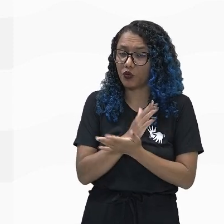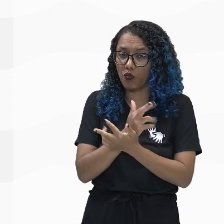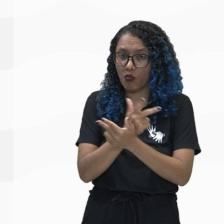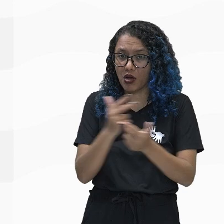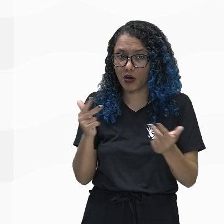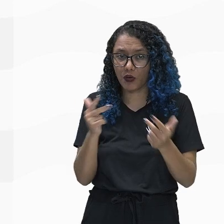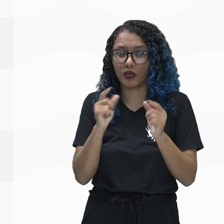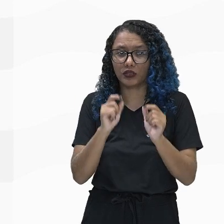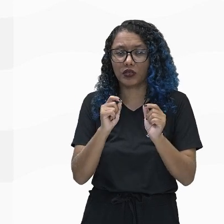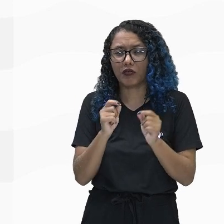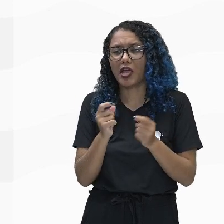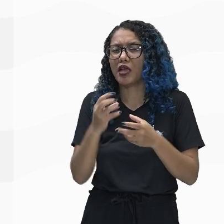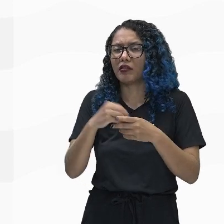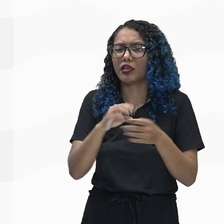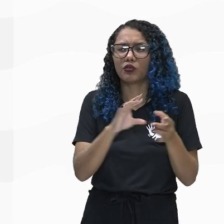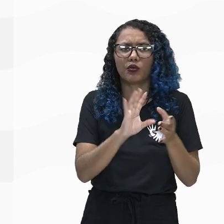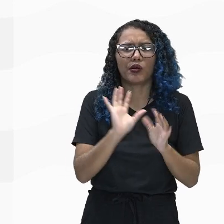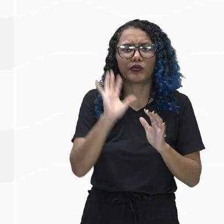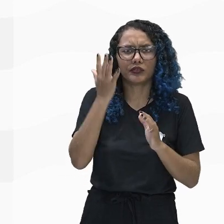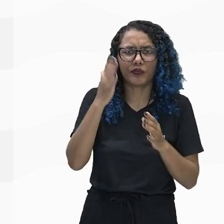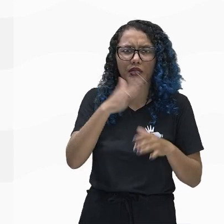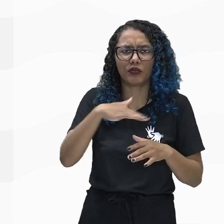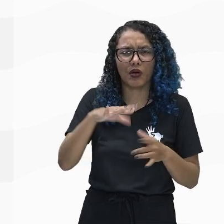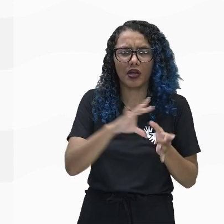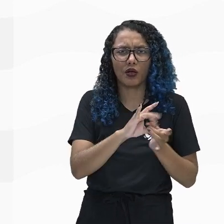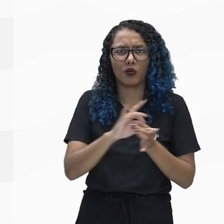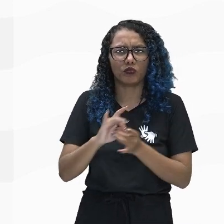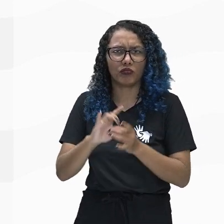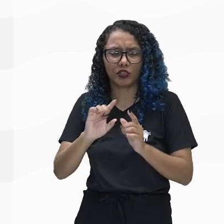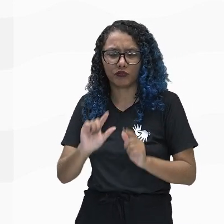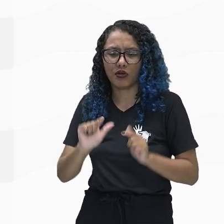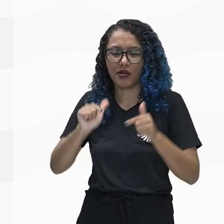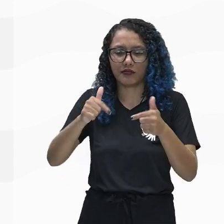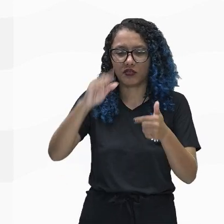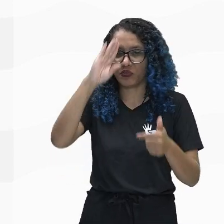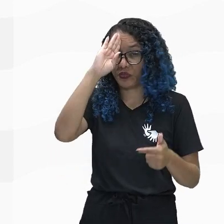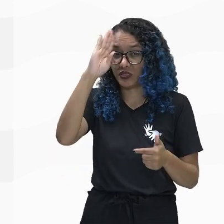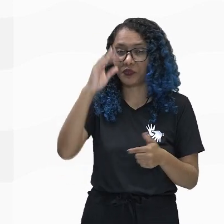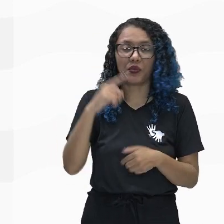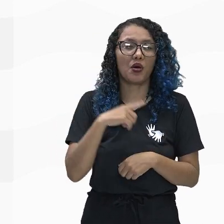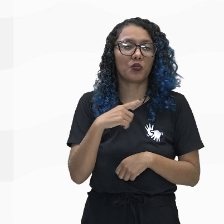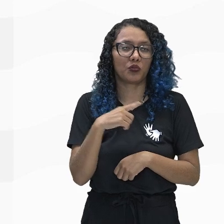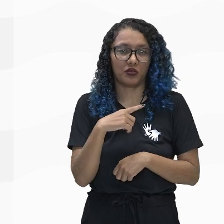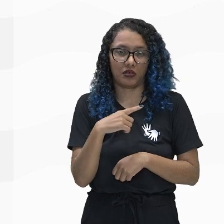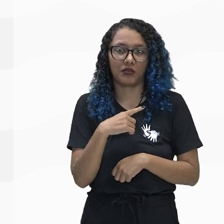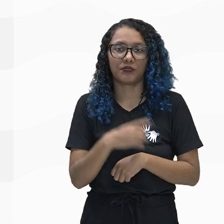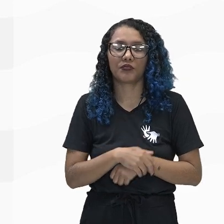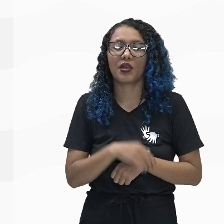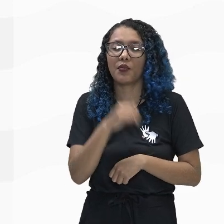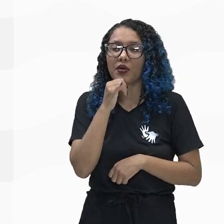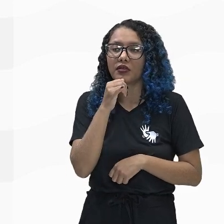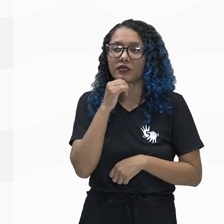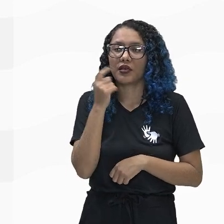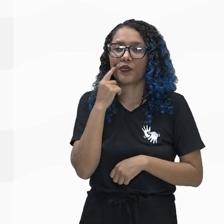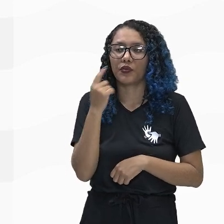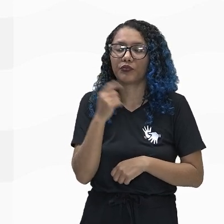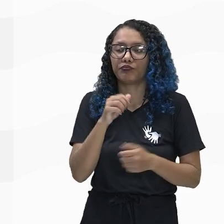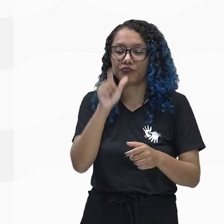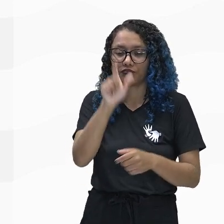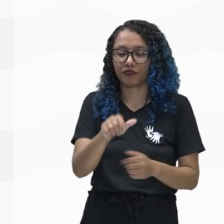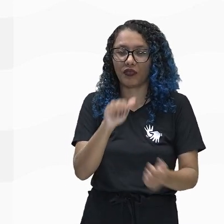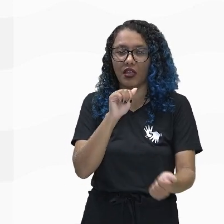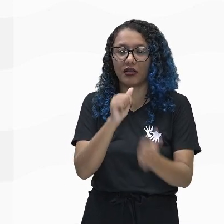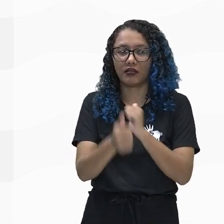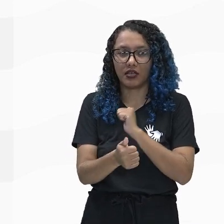qualquer acontecimento, área ou situação. Por exemplo, um atleta obteve um